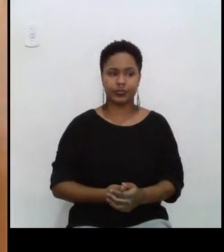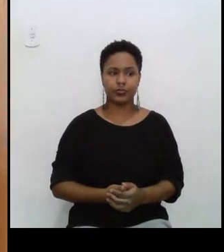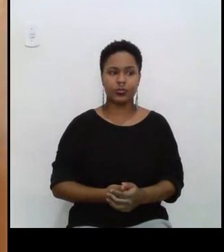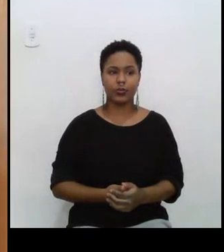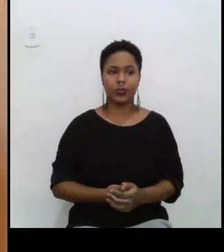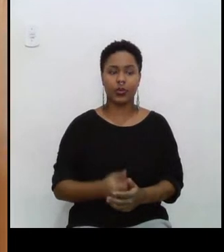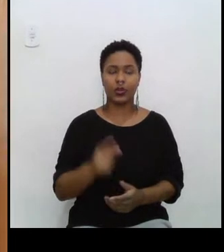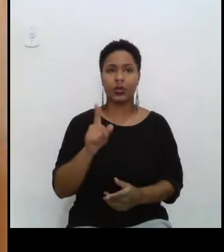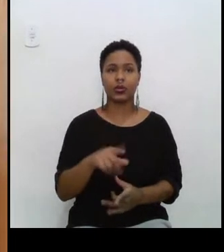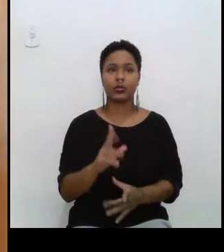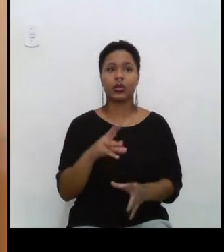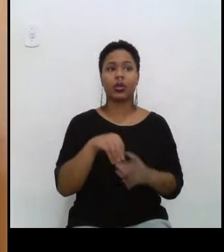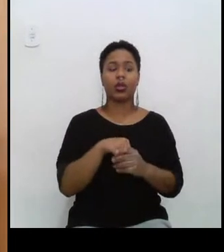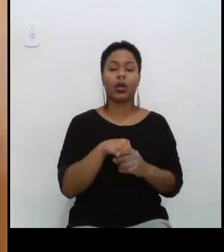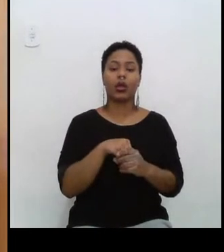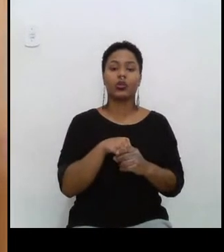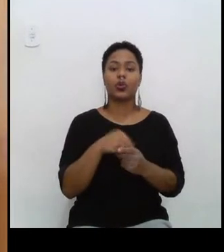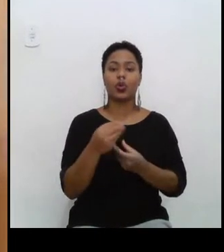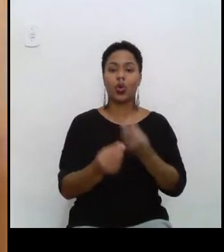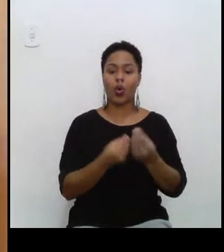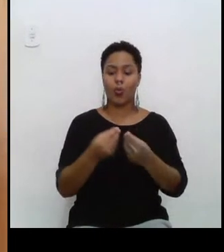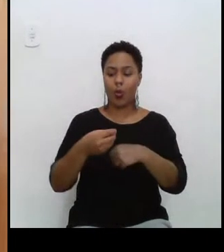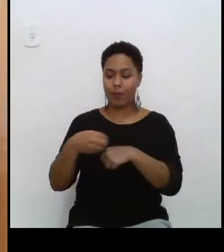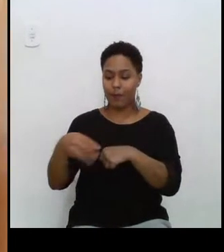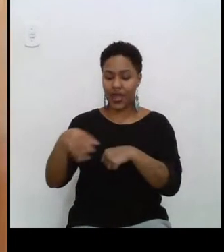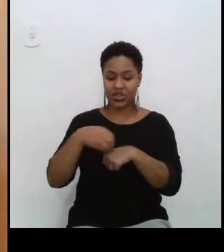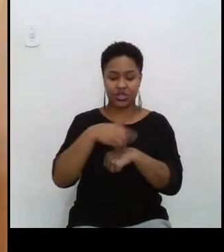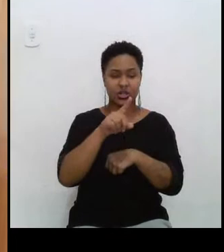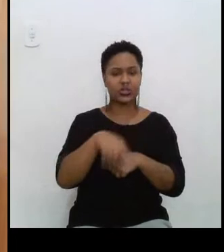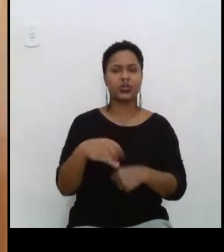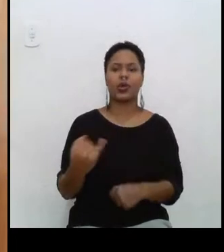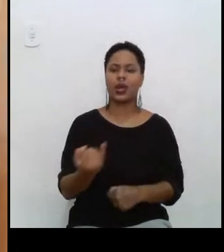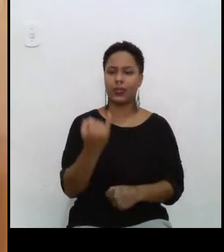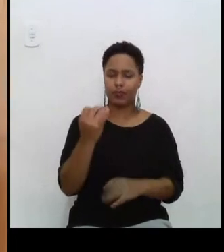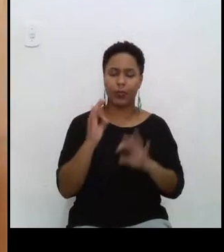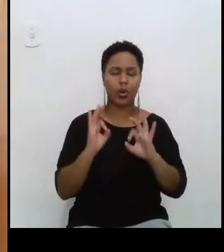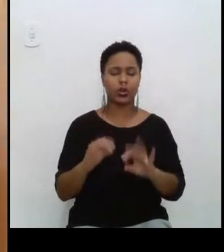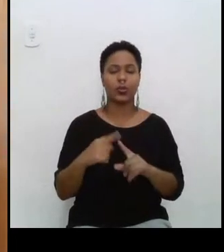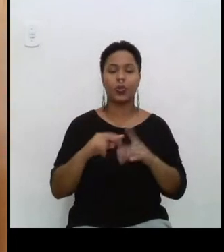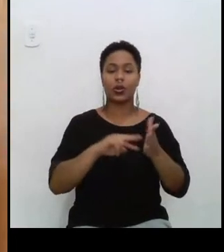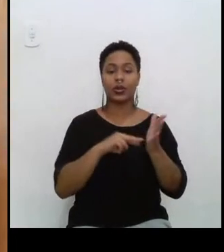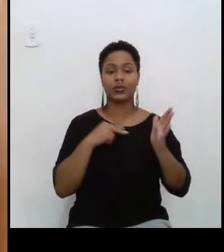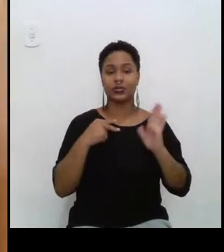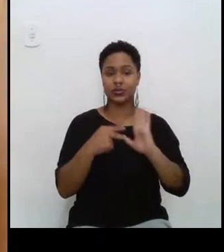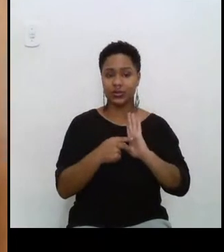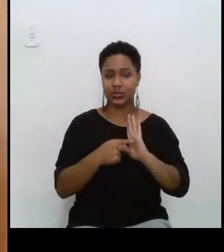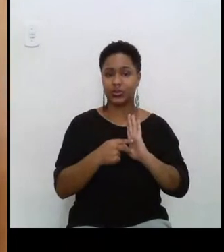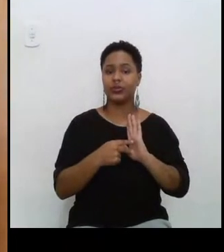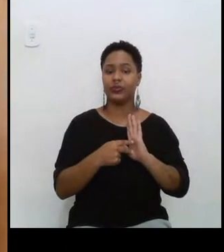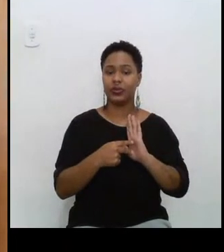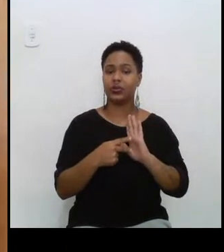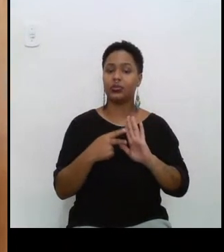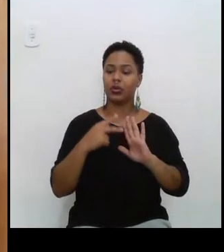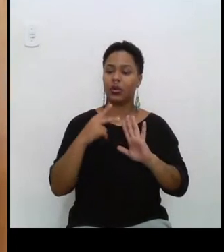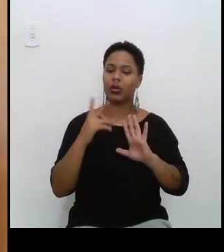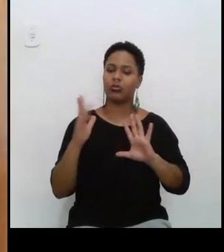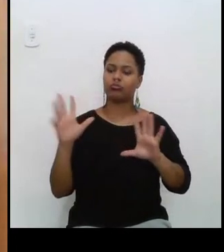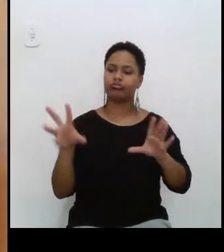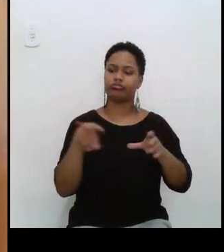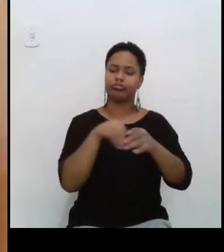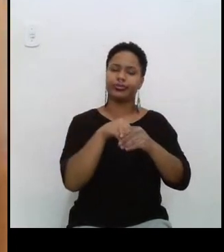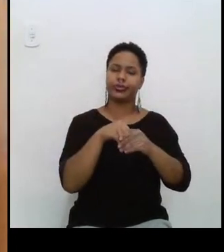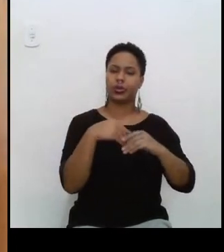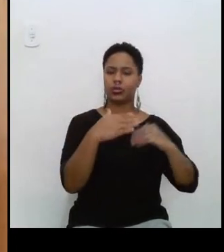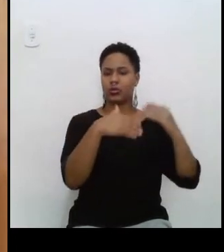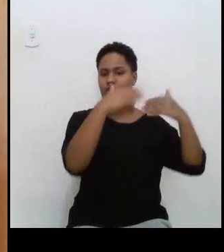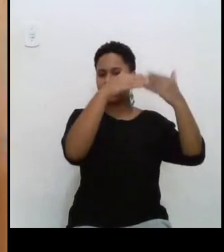mediación é curta mesmo até incluir e a nossa gosto o